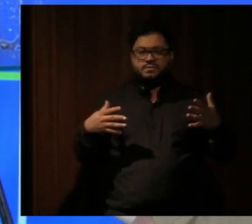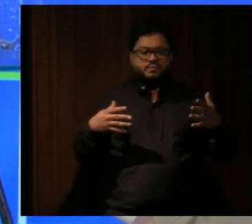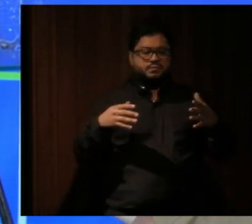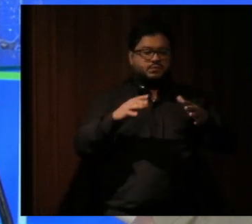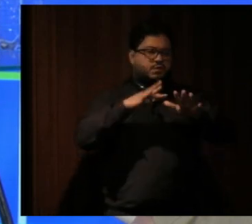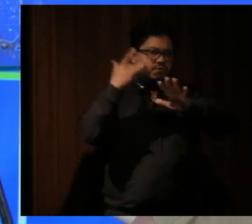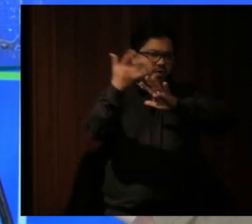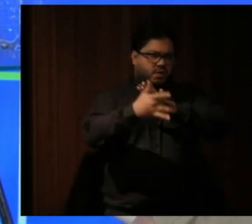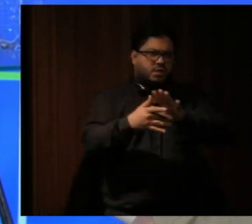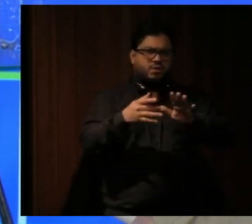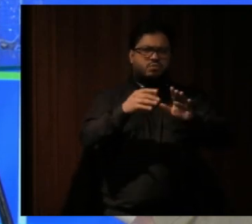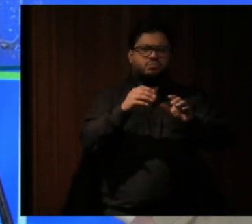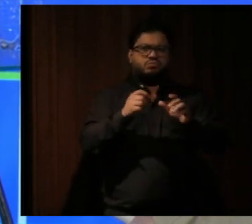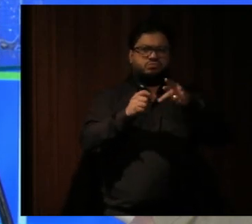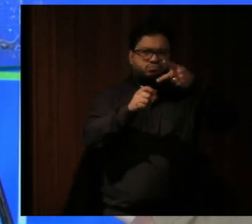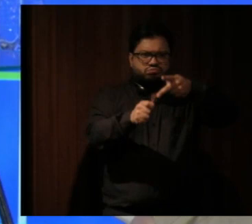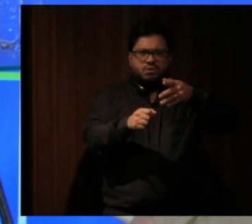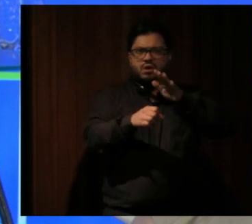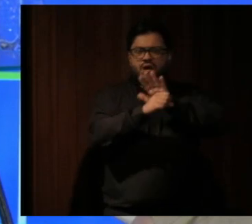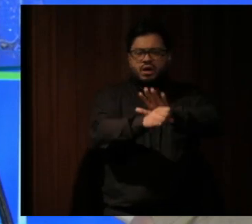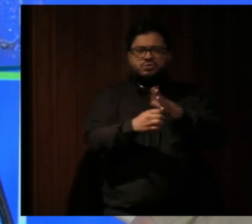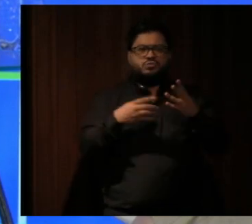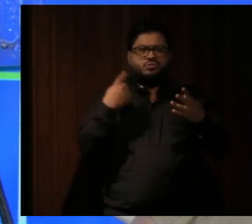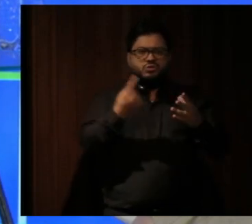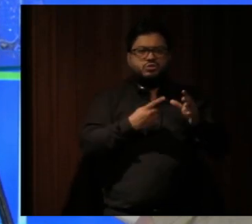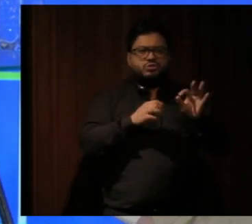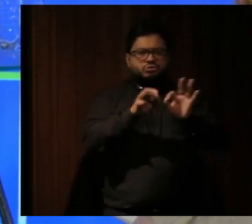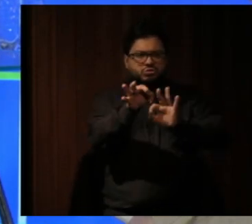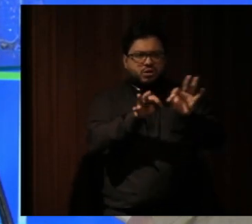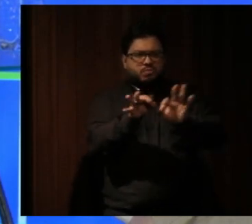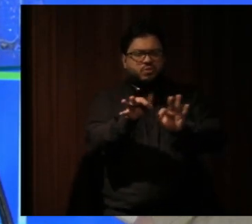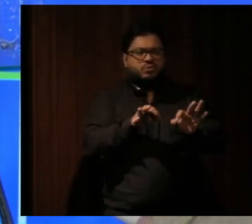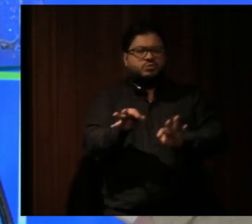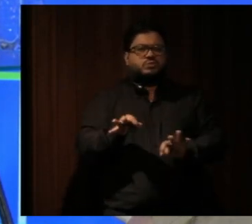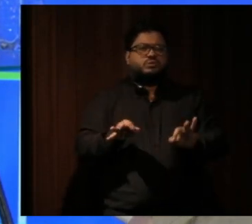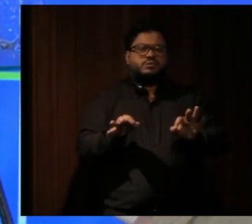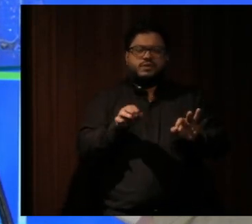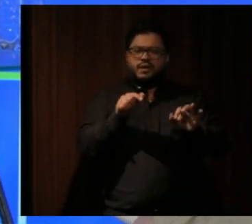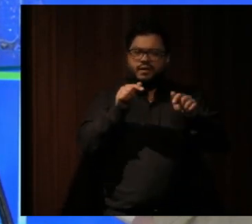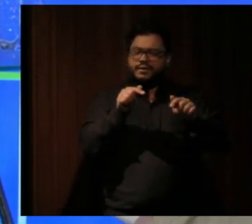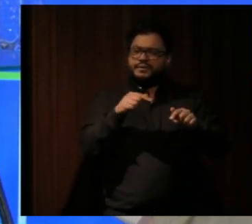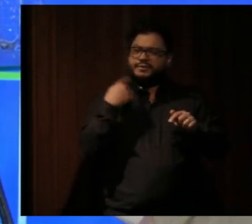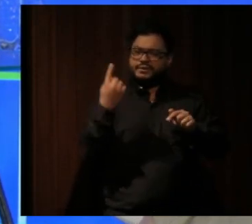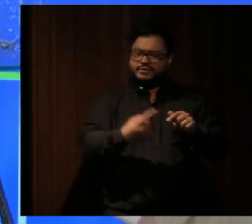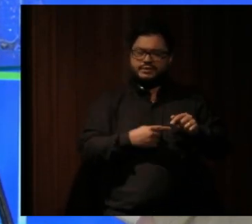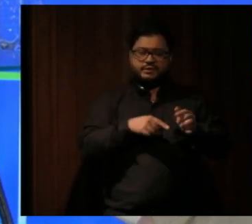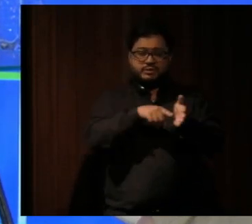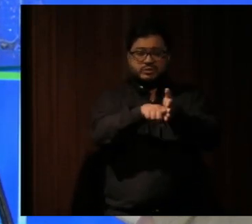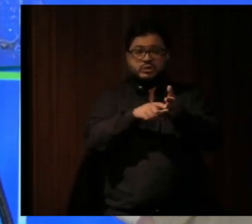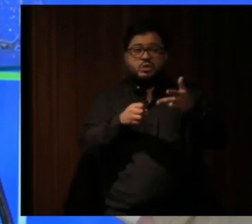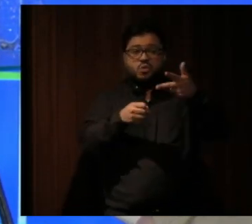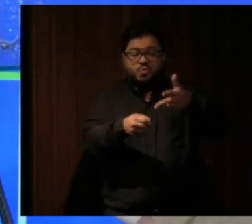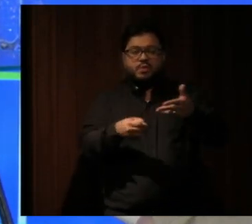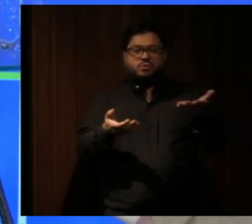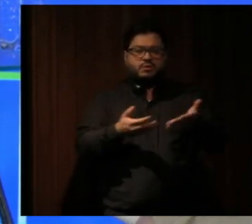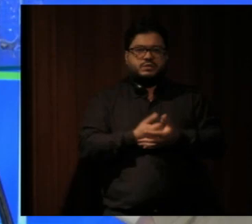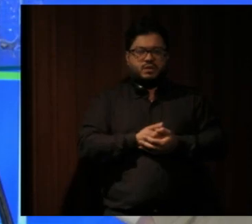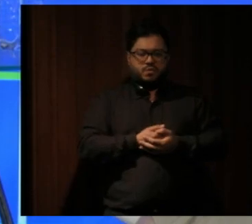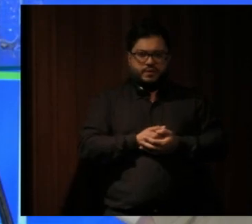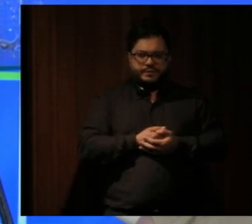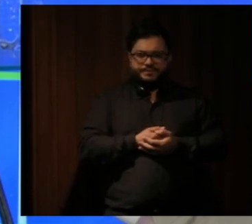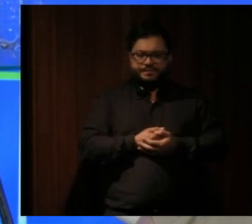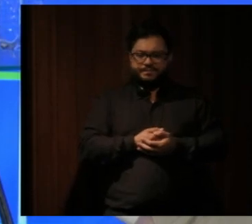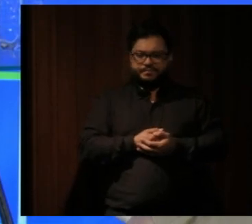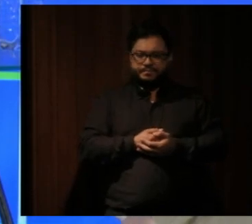eh ajudaram a gente a a moldar né Essa essas essas coberturas a partir de agora